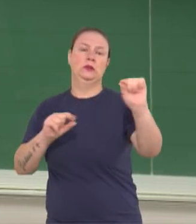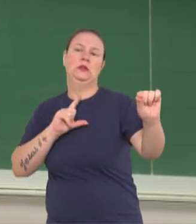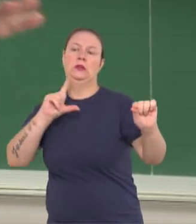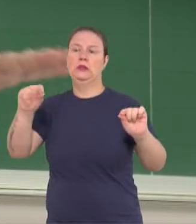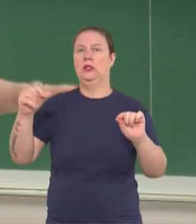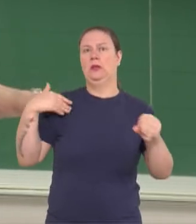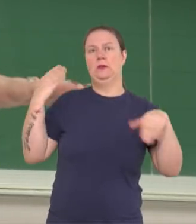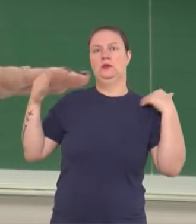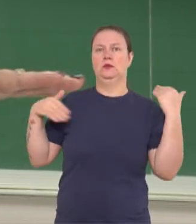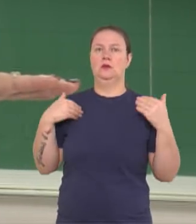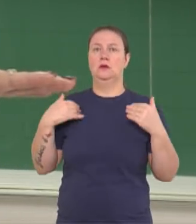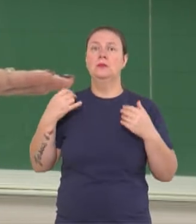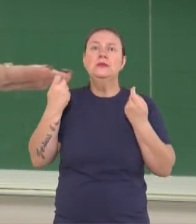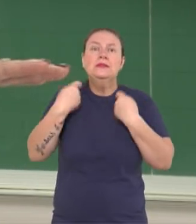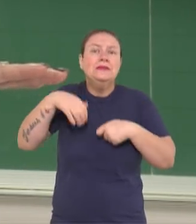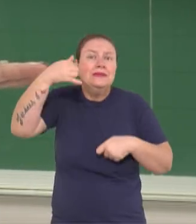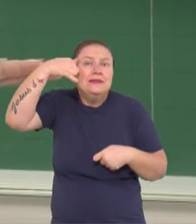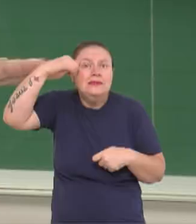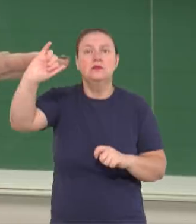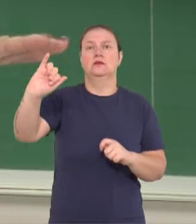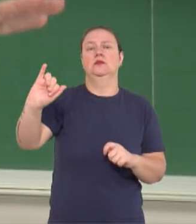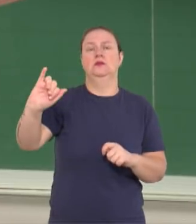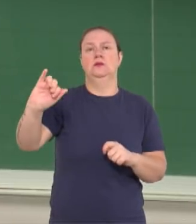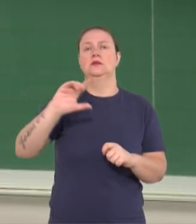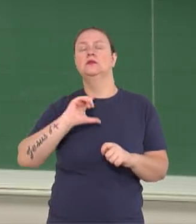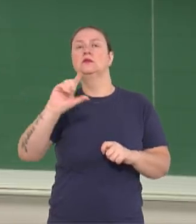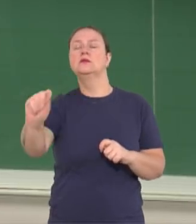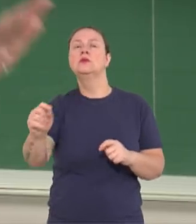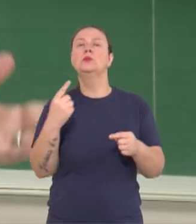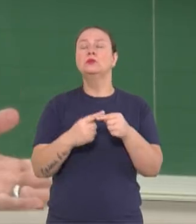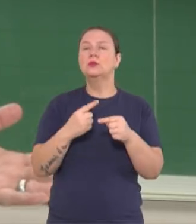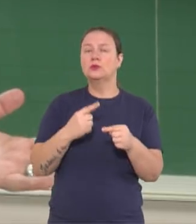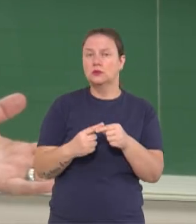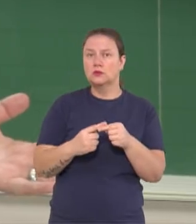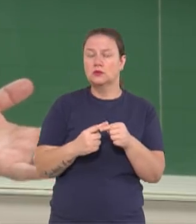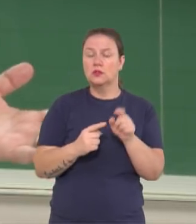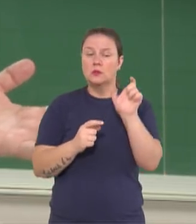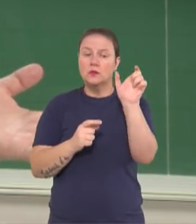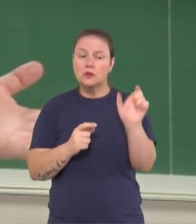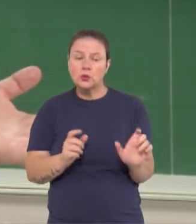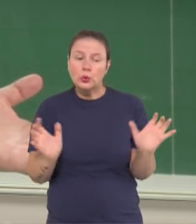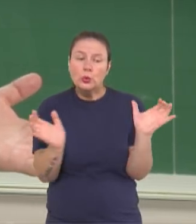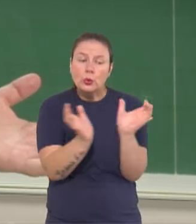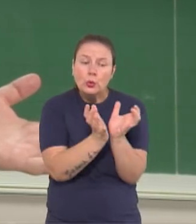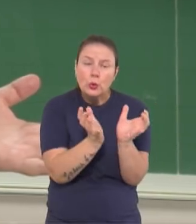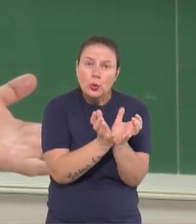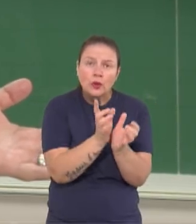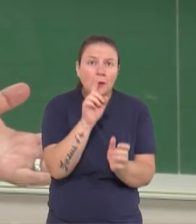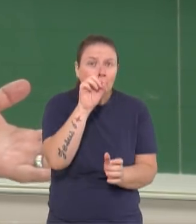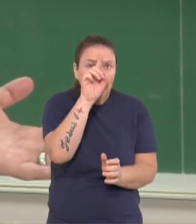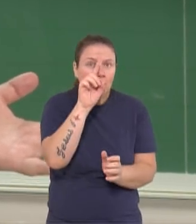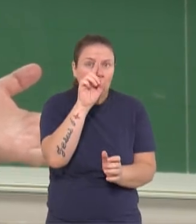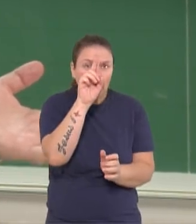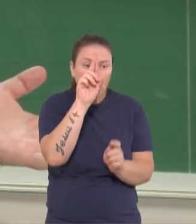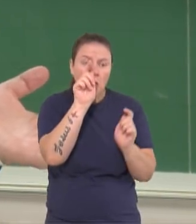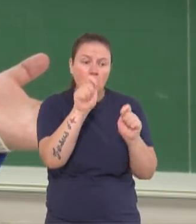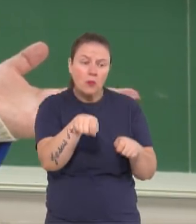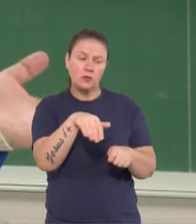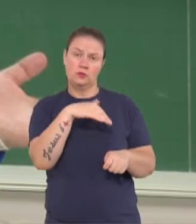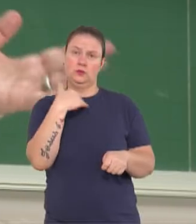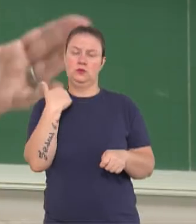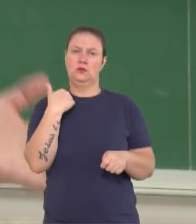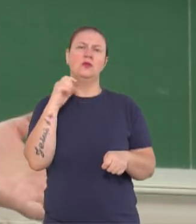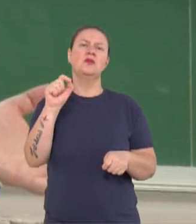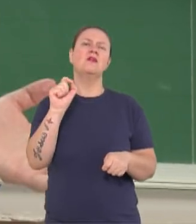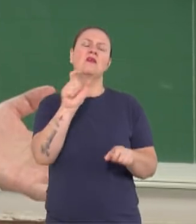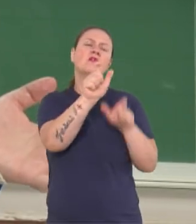ao máximo sair de casa, porque são pessoas consideradas grupos de risco de vida, né? Quem são